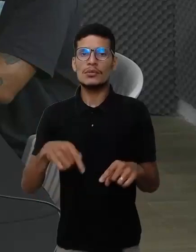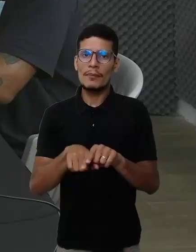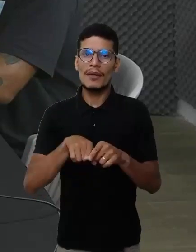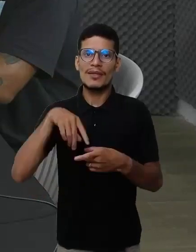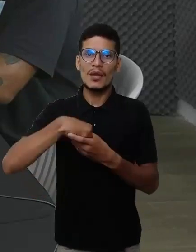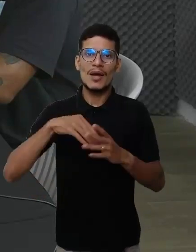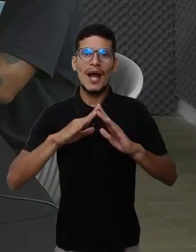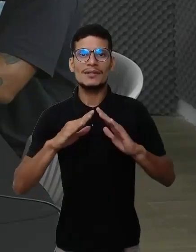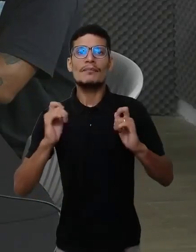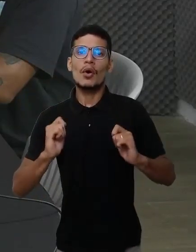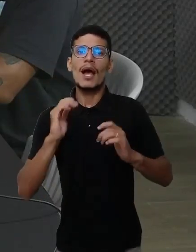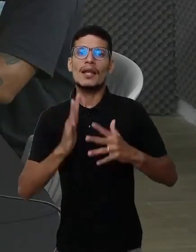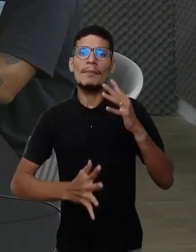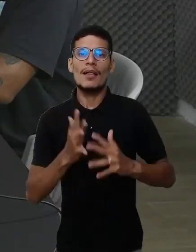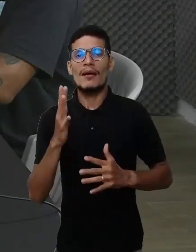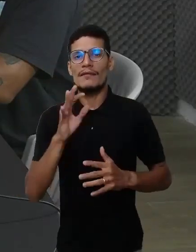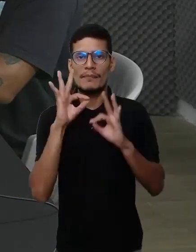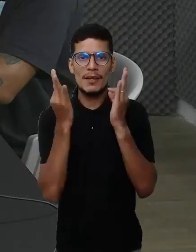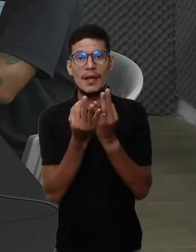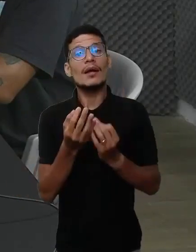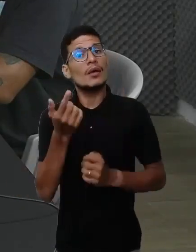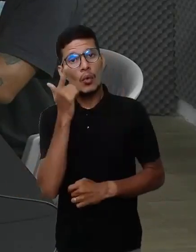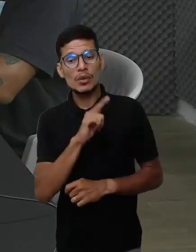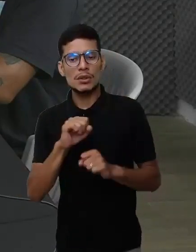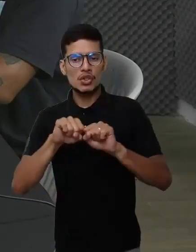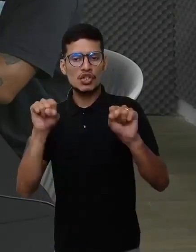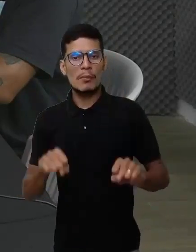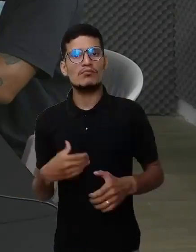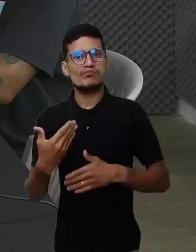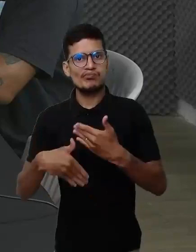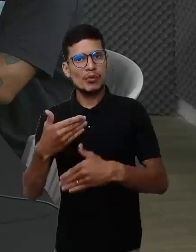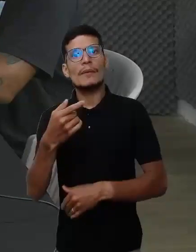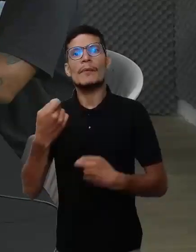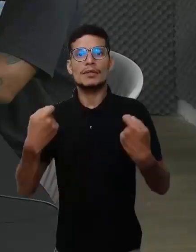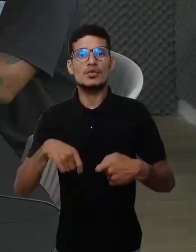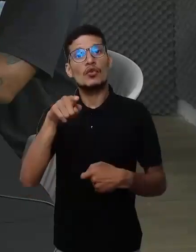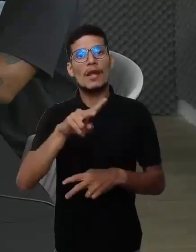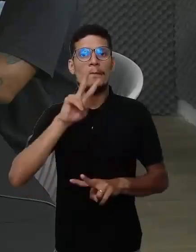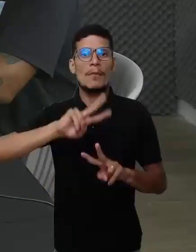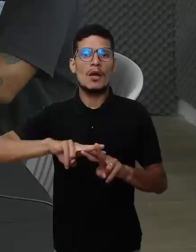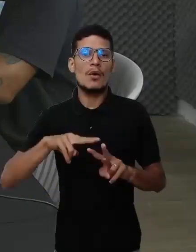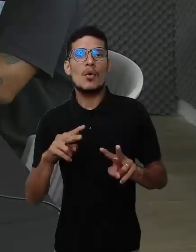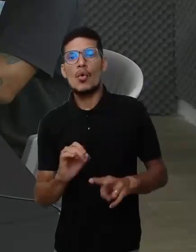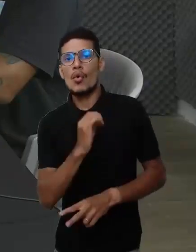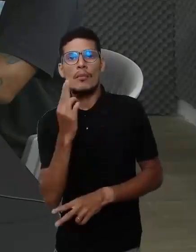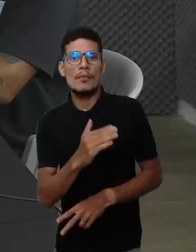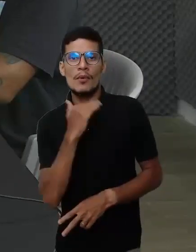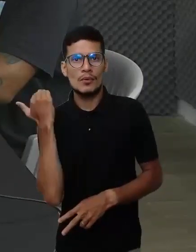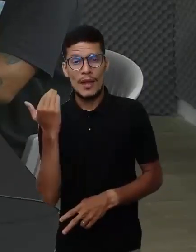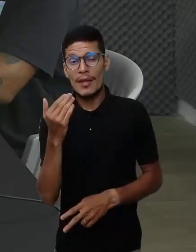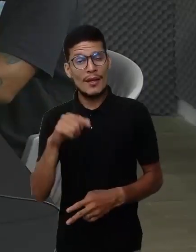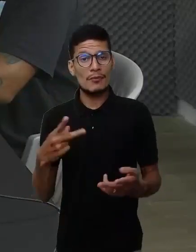sua família. Né? E para que o sistema sobreviva, é preciso que você seja preso ou morto. Né? Enfim, é um